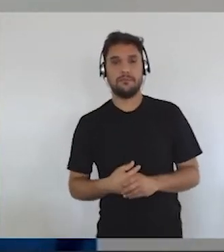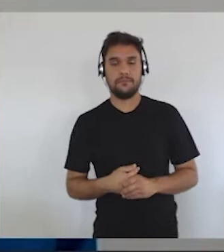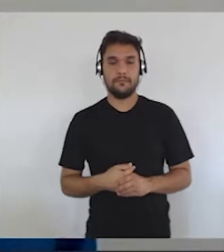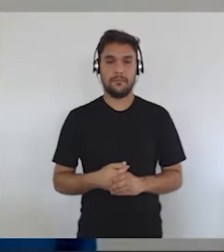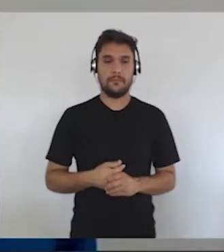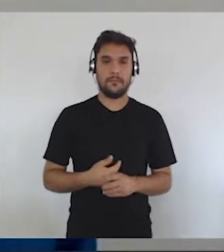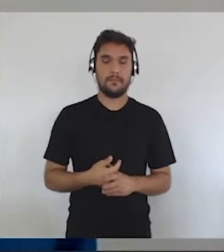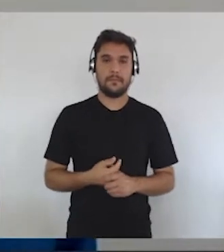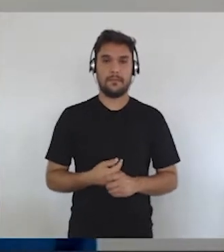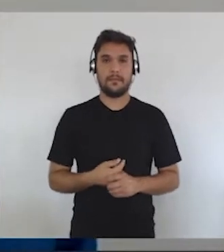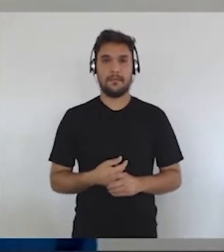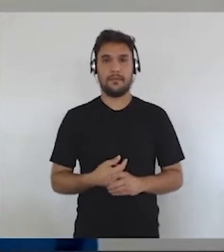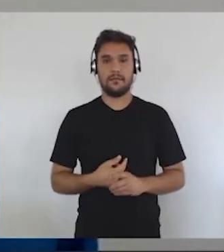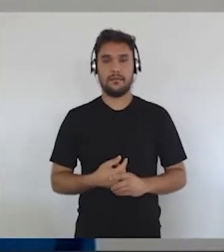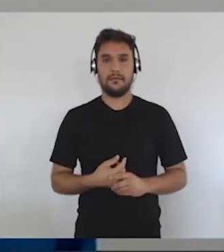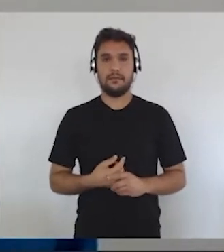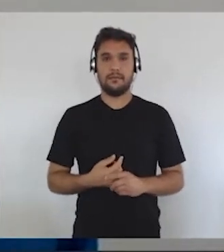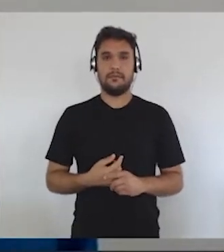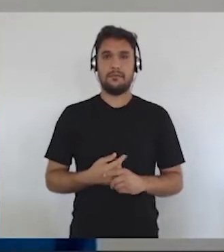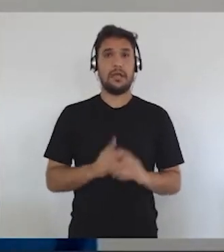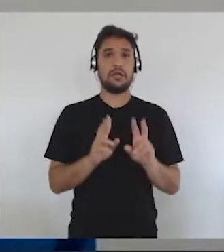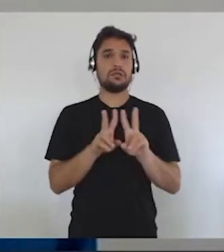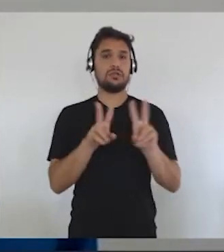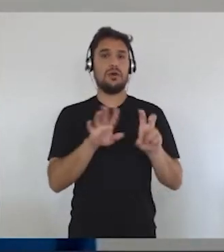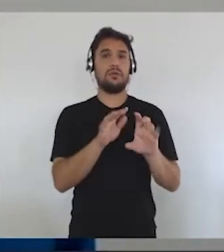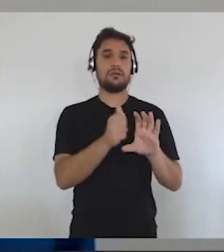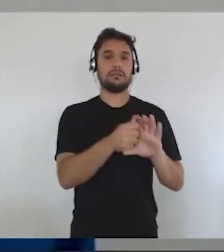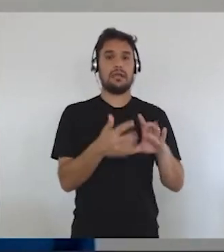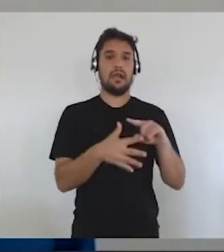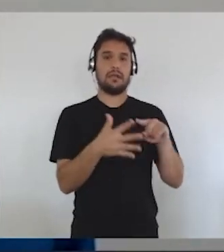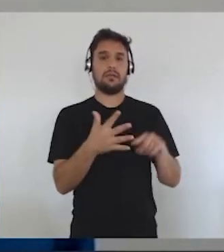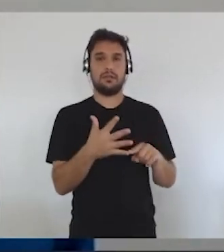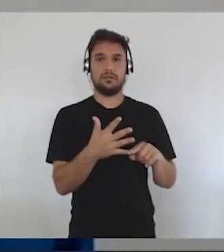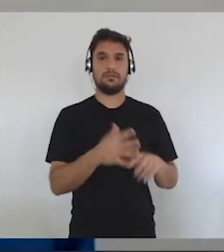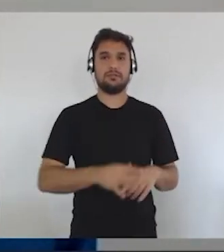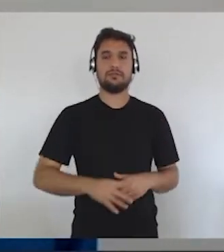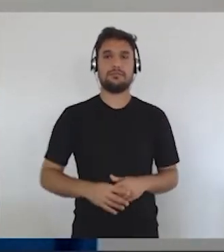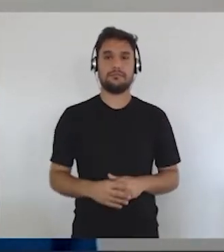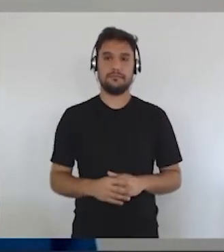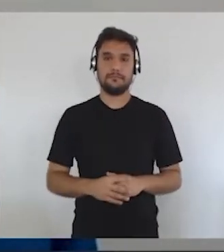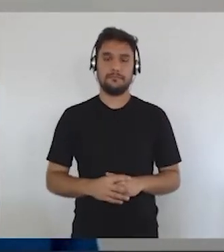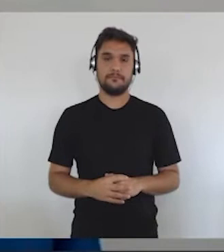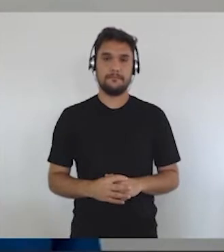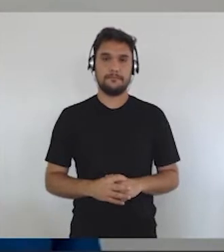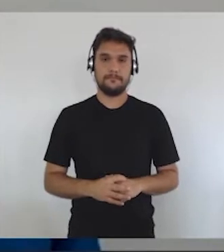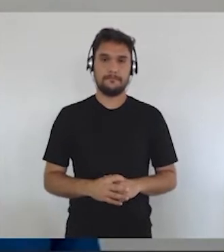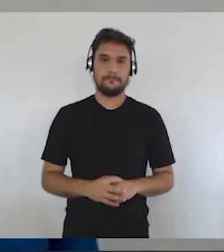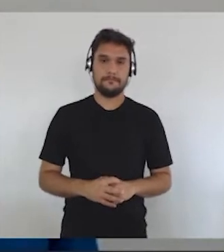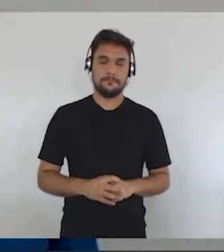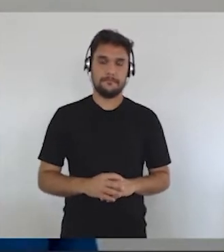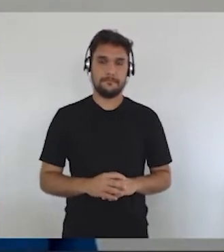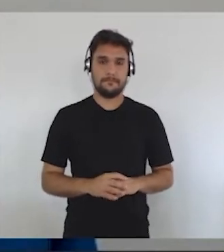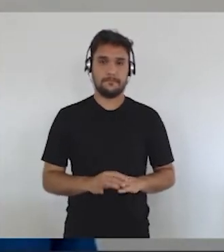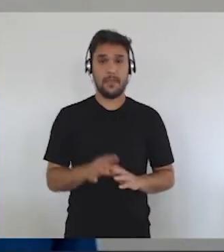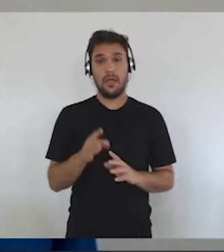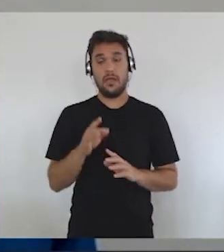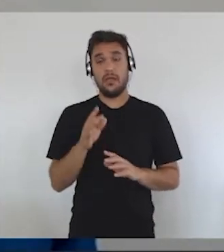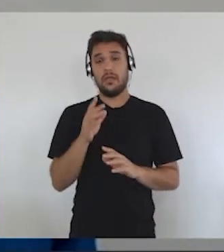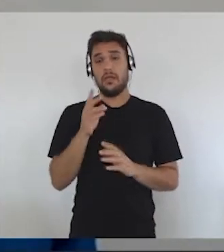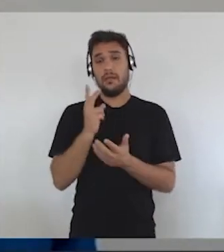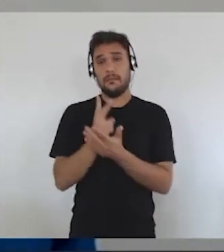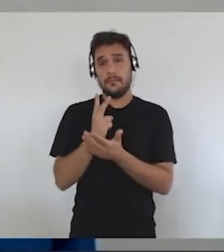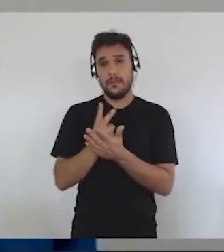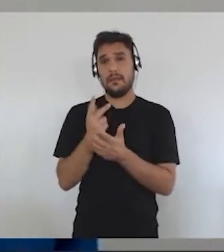sobre os aspectos civis do sequestro internacional de crianças. O mesmo problema se